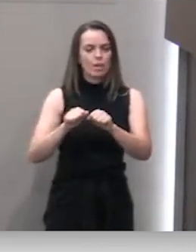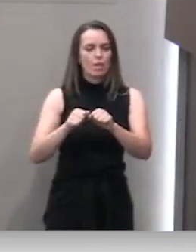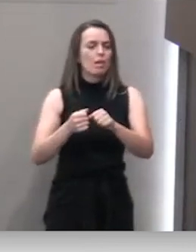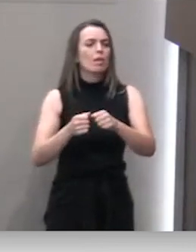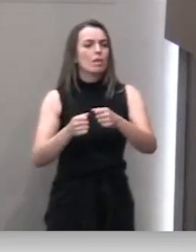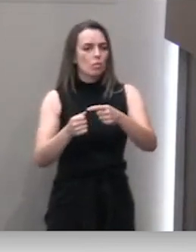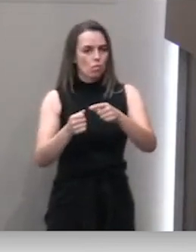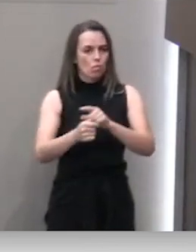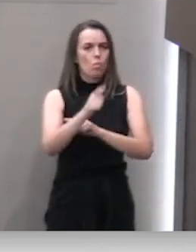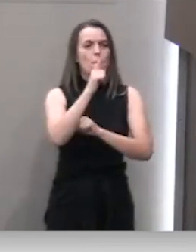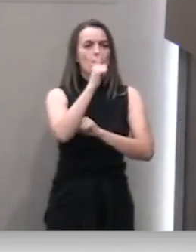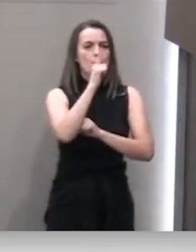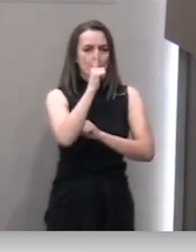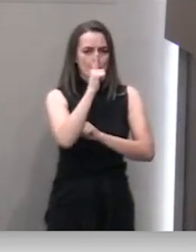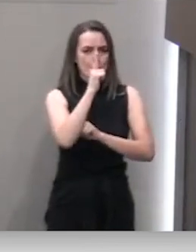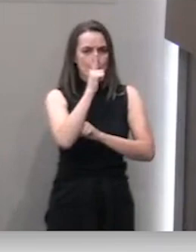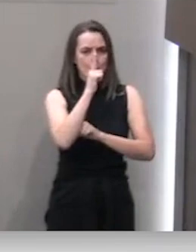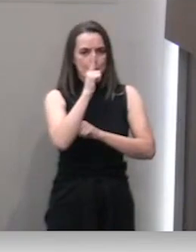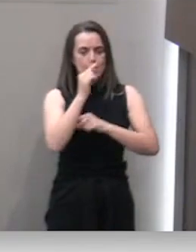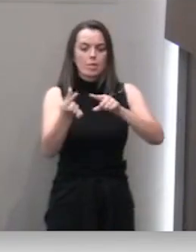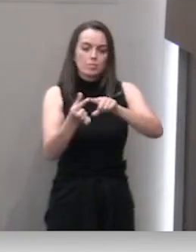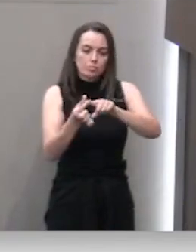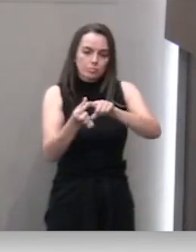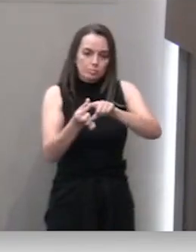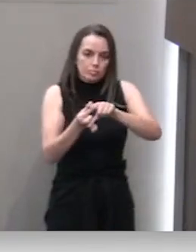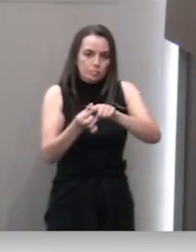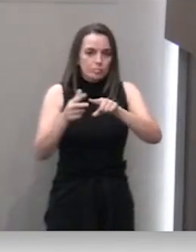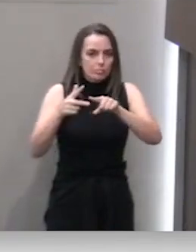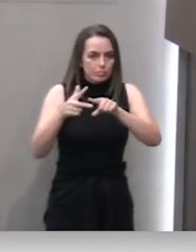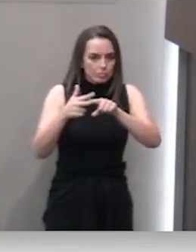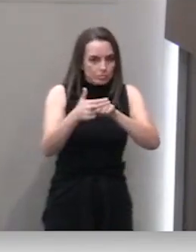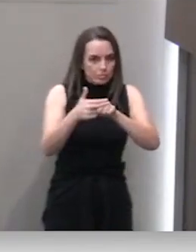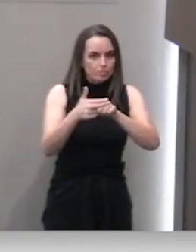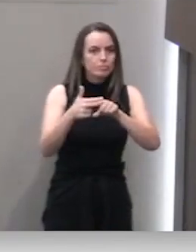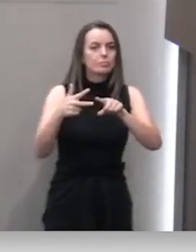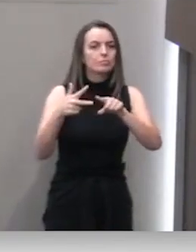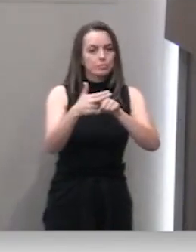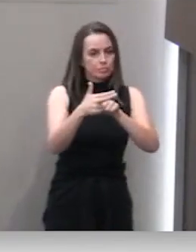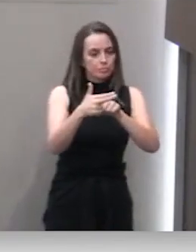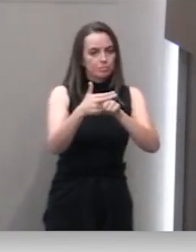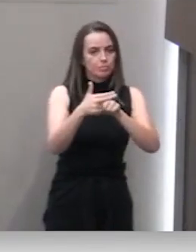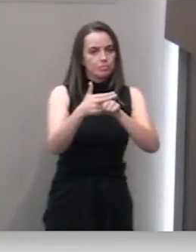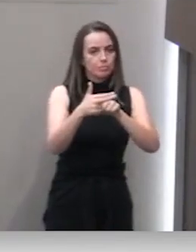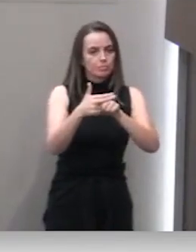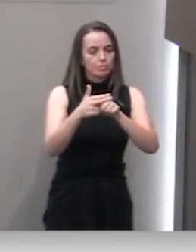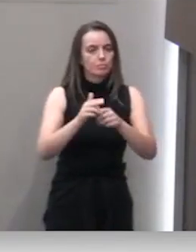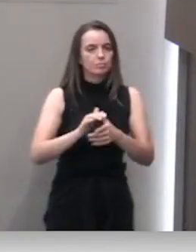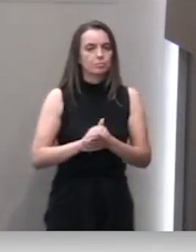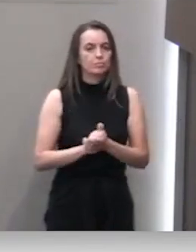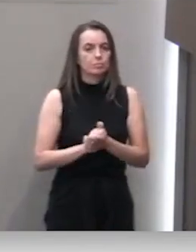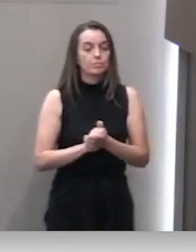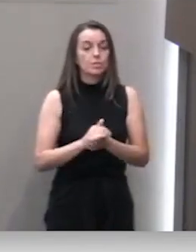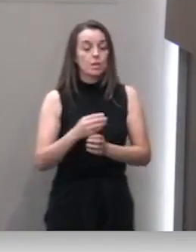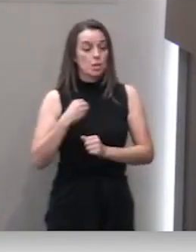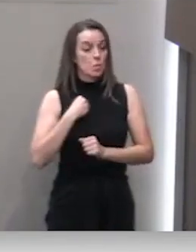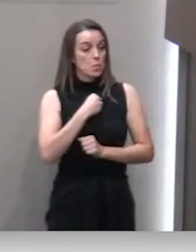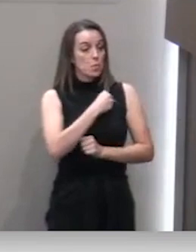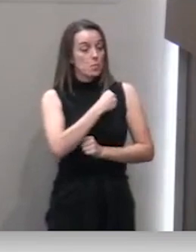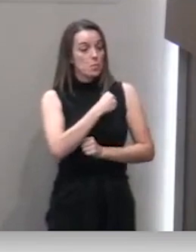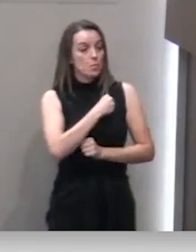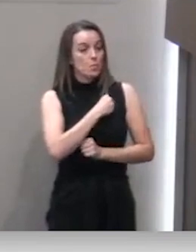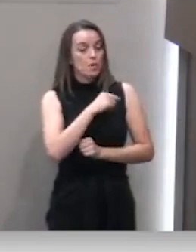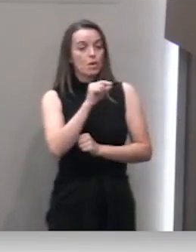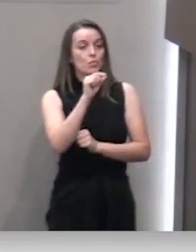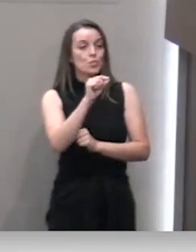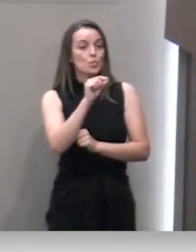ainda jovens. Só que ao fazer a operação de fimose, o médico acabou, ao